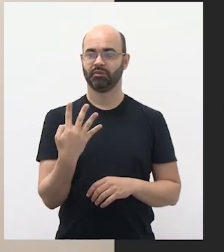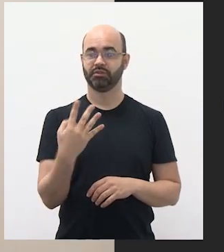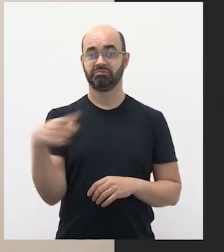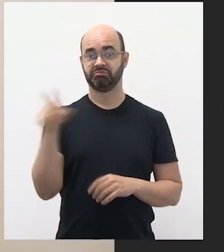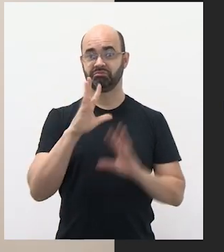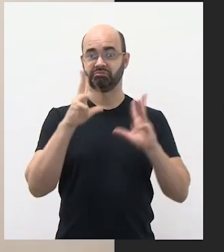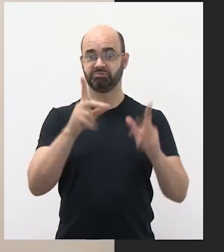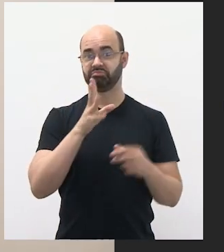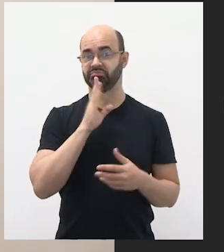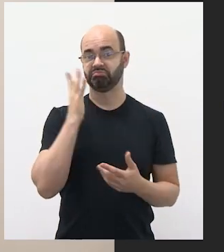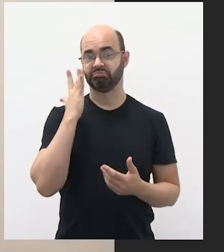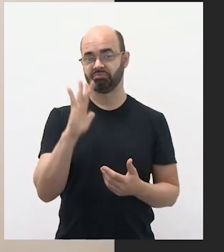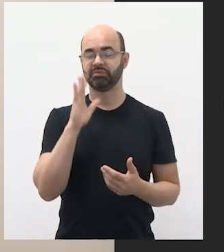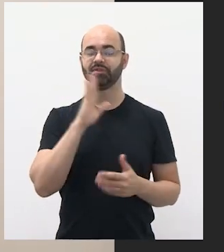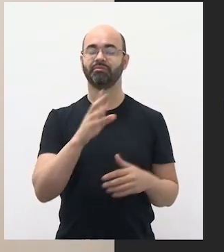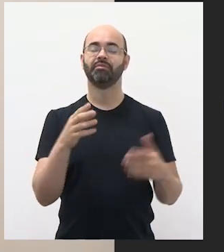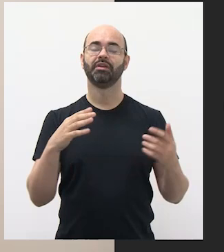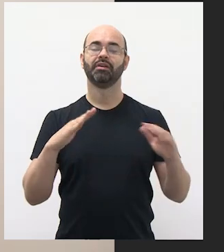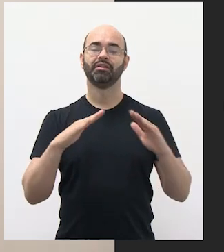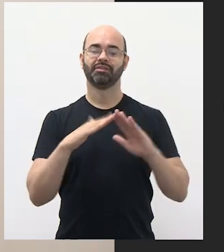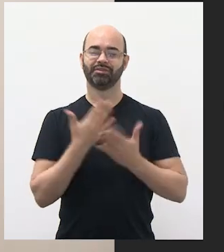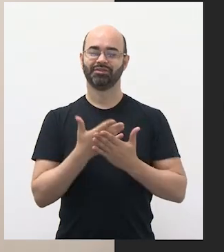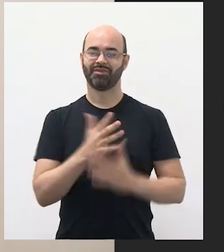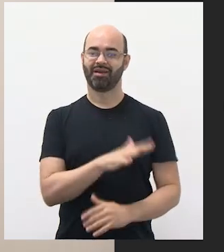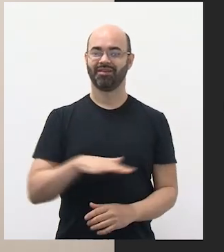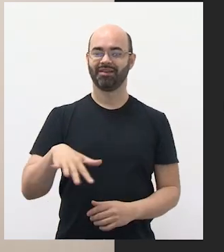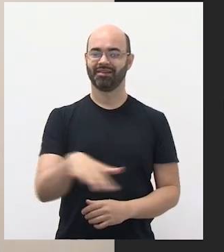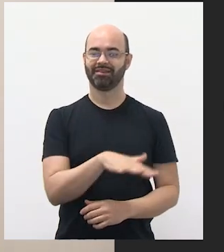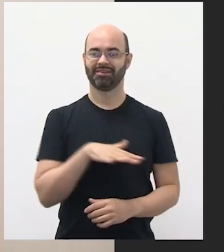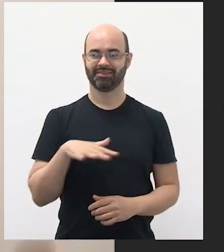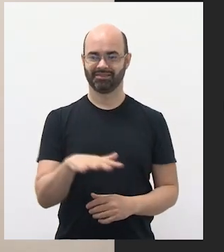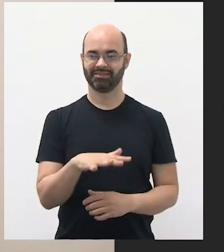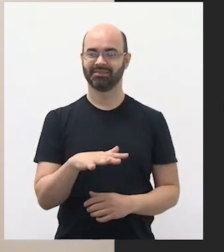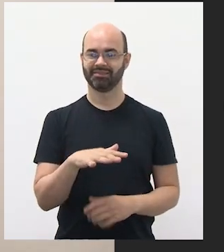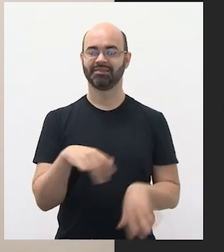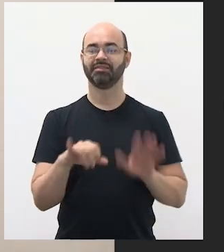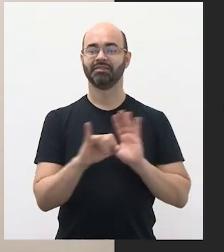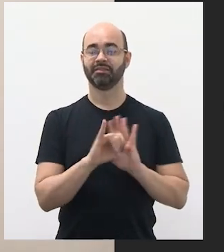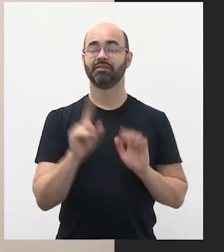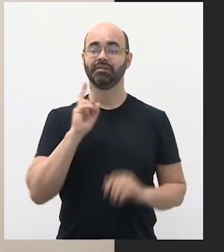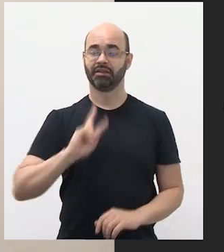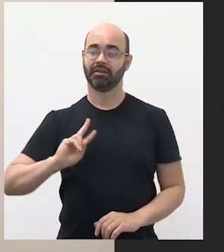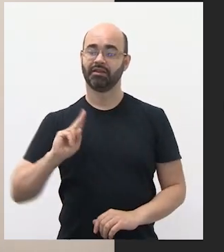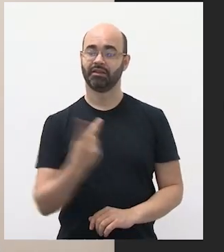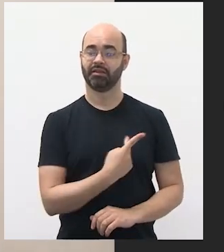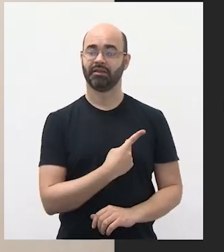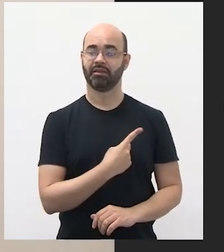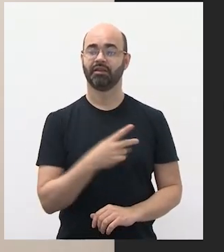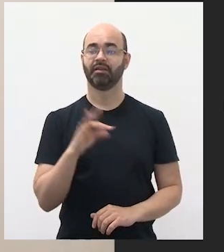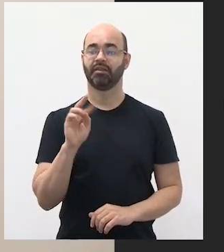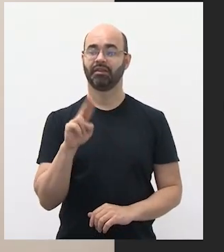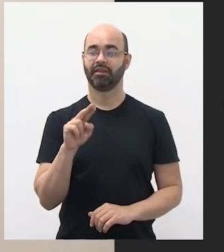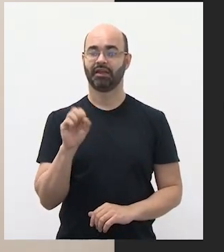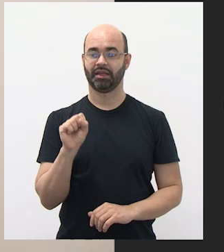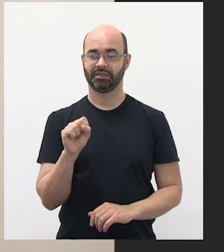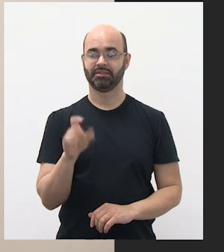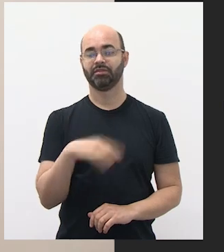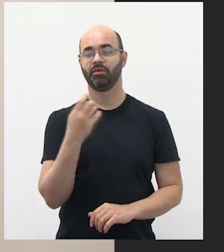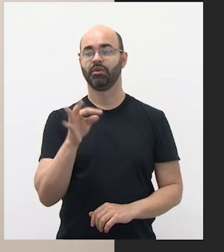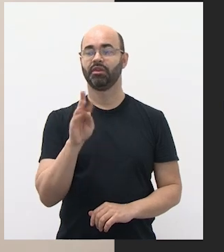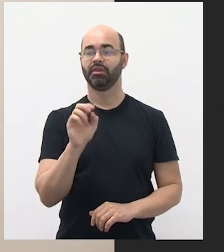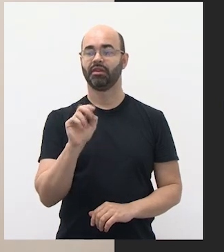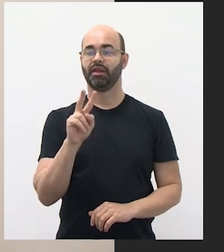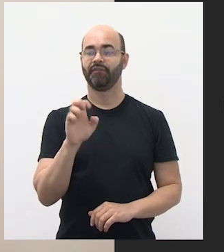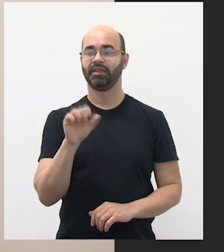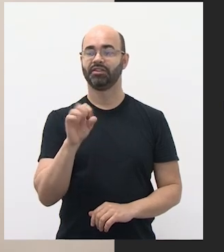da rede dessas identidades, nós possuímos estudantes trans e estudantes travestis que fazem parte